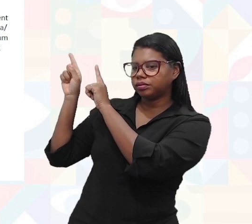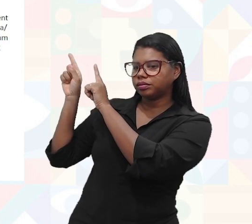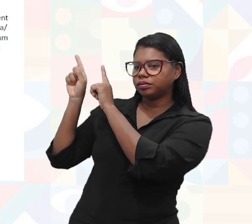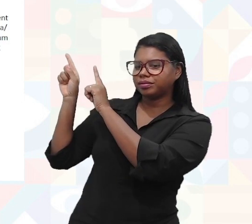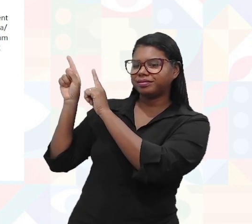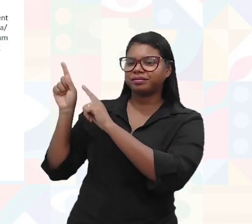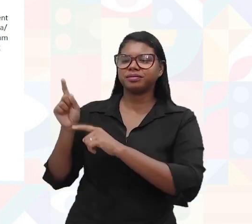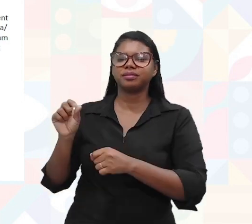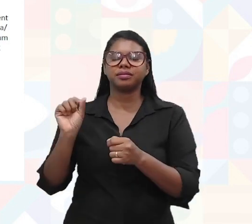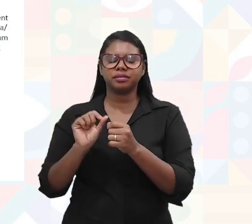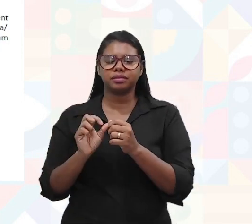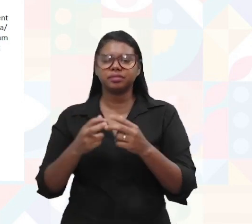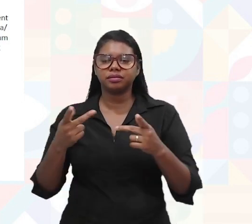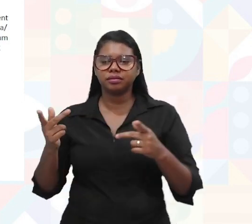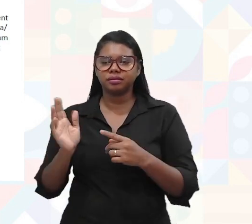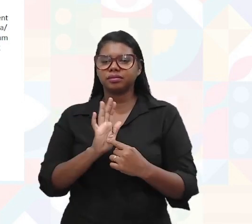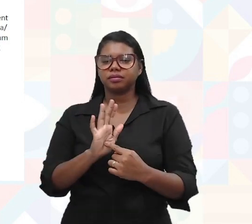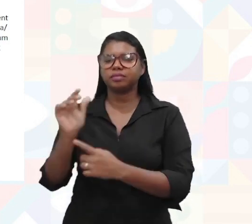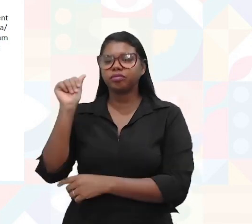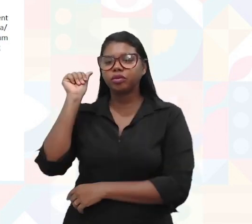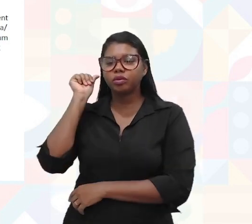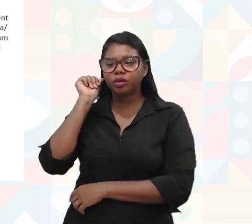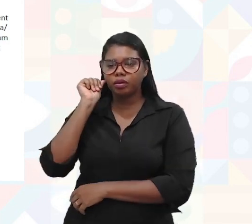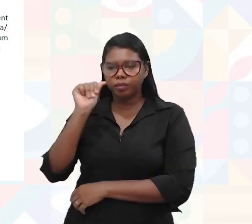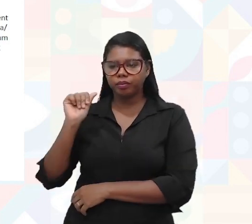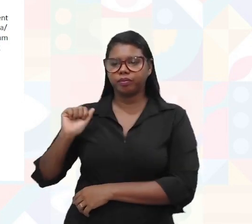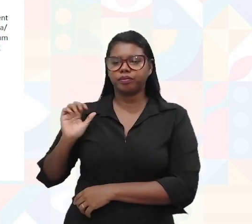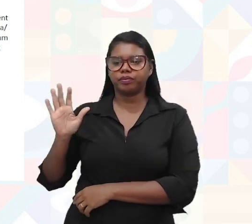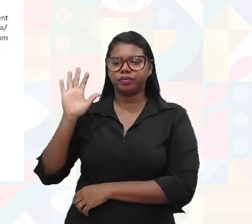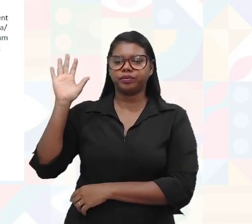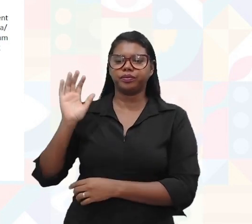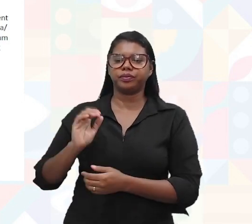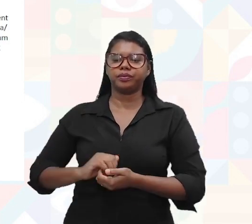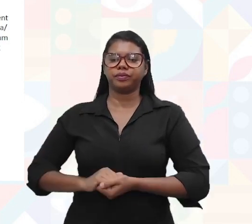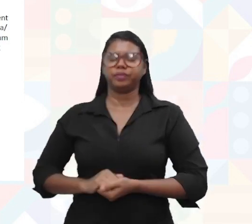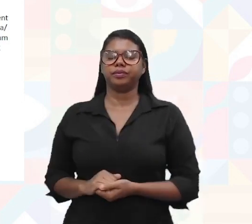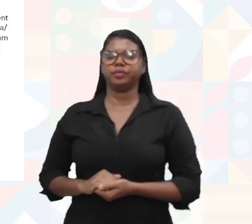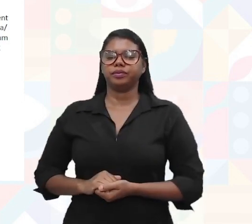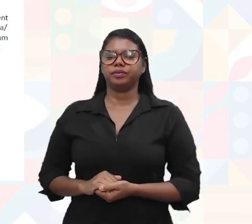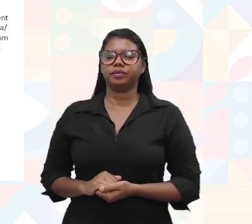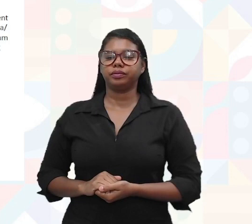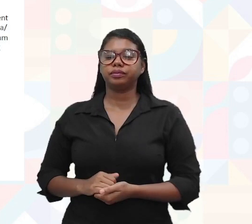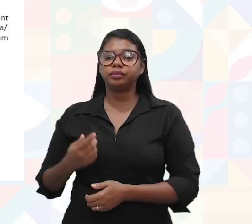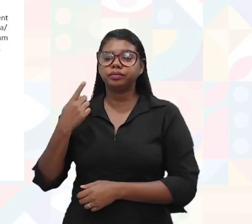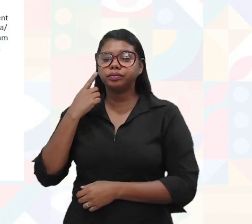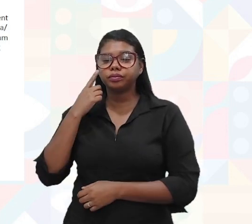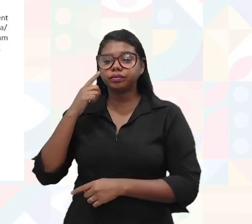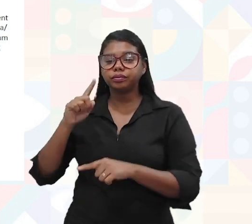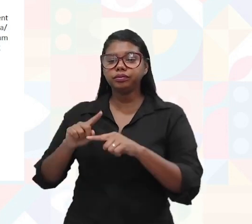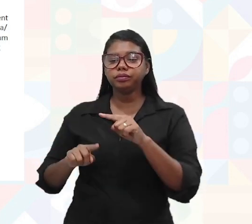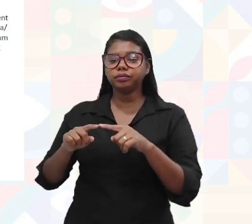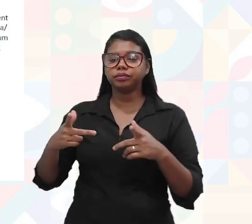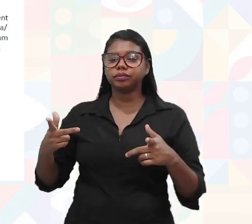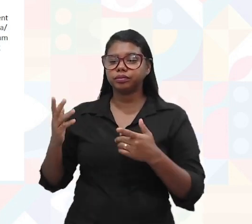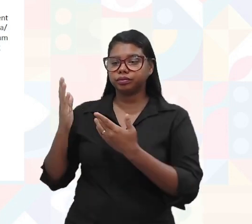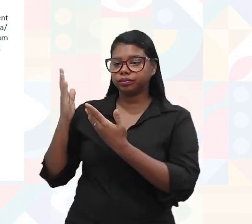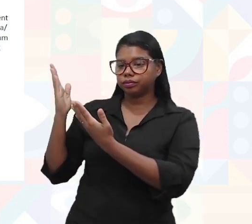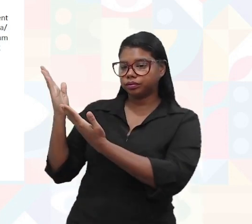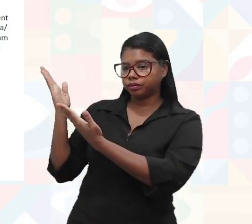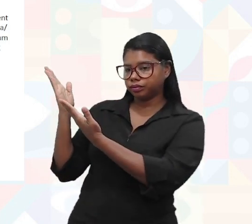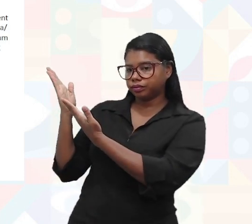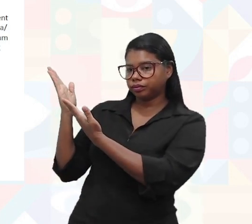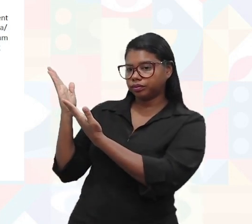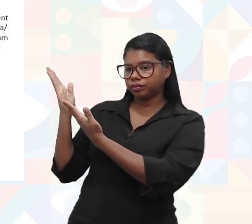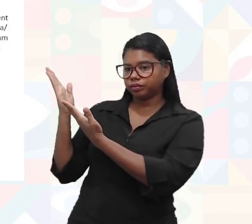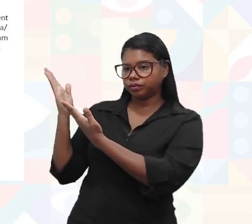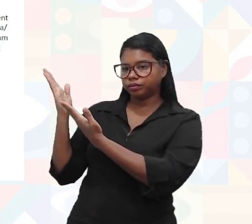por alguma mulher que era da nobreza. Né? Então a gente vê que esse tipo de material era um material